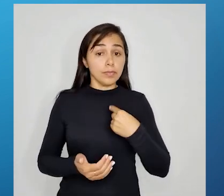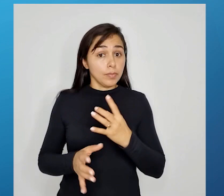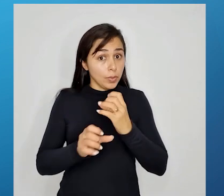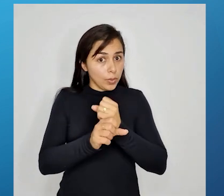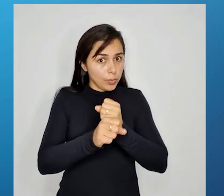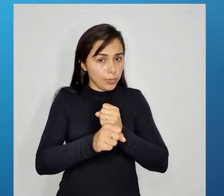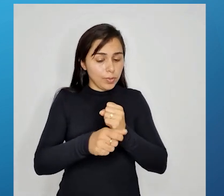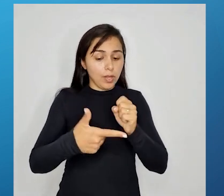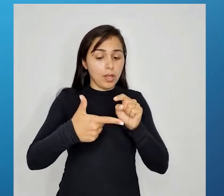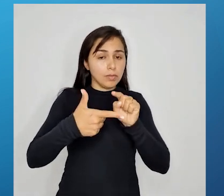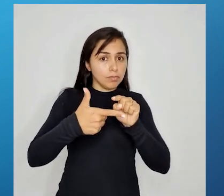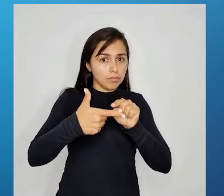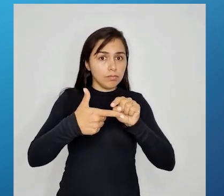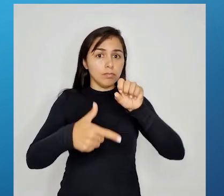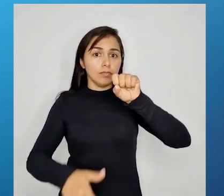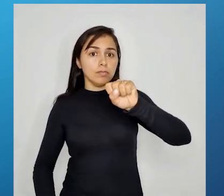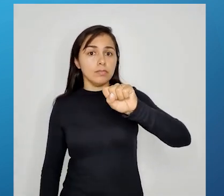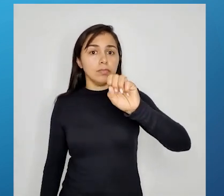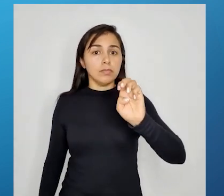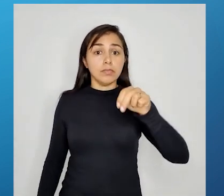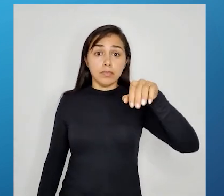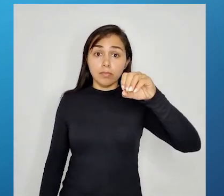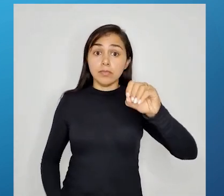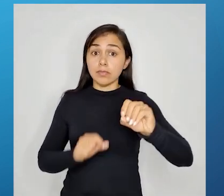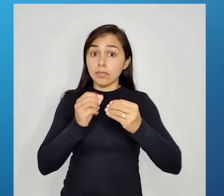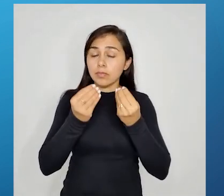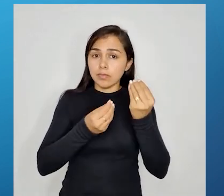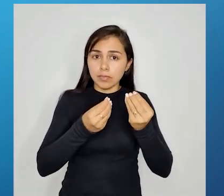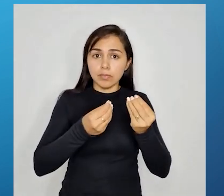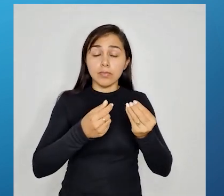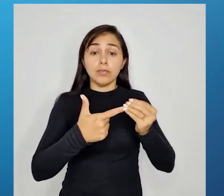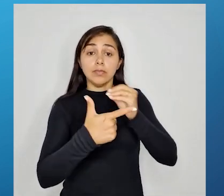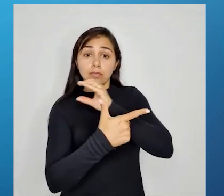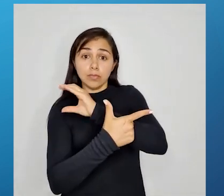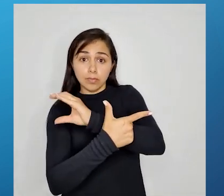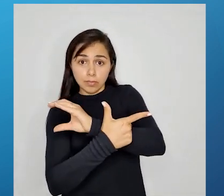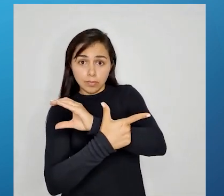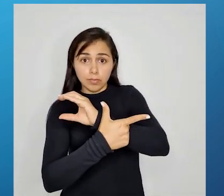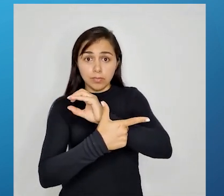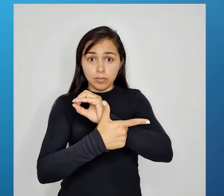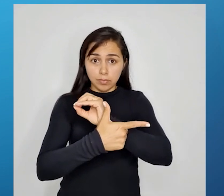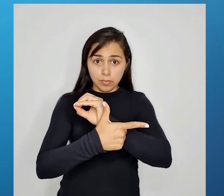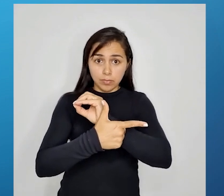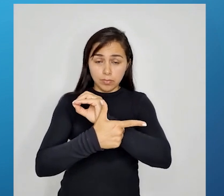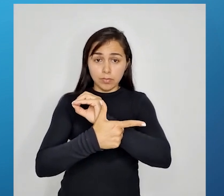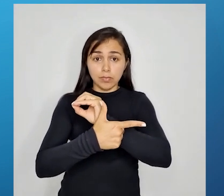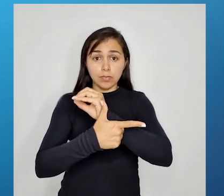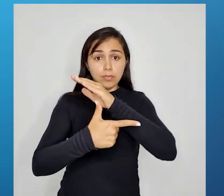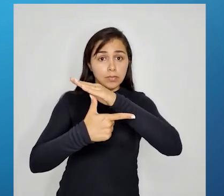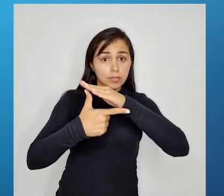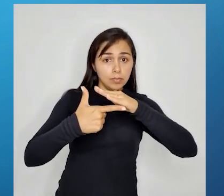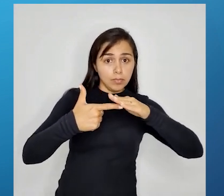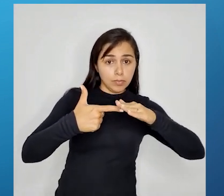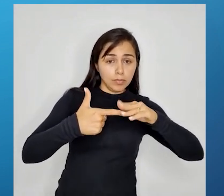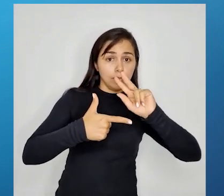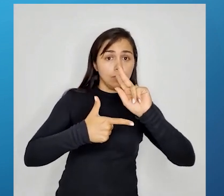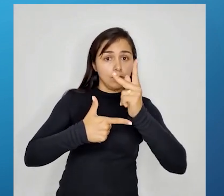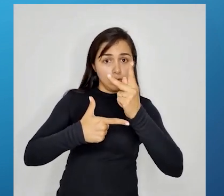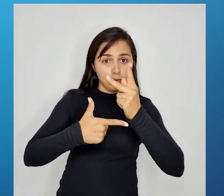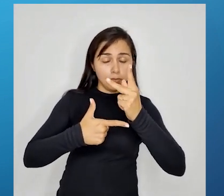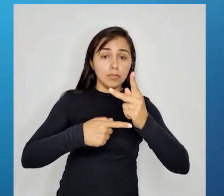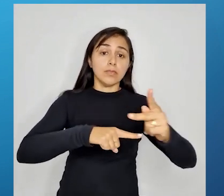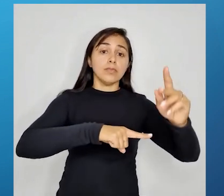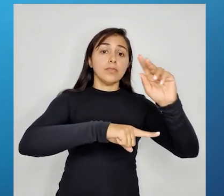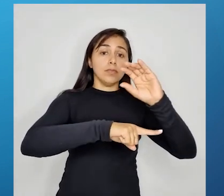seno é o cateto oposto sobre a hipotenusa. Então, pode ser o seno, porque ó,